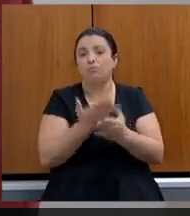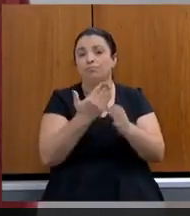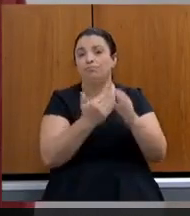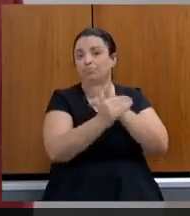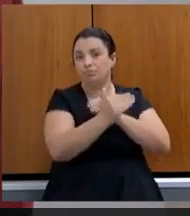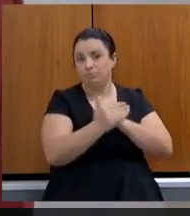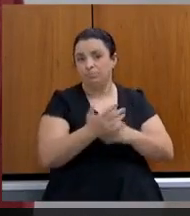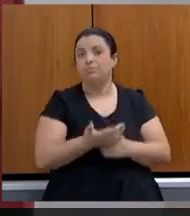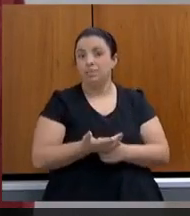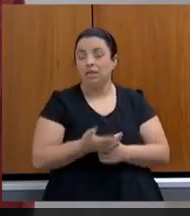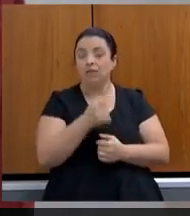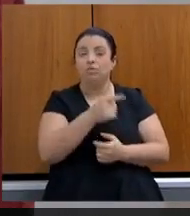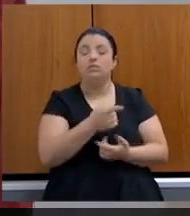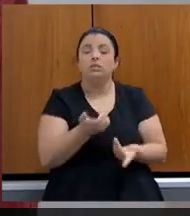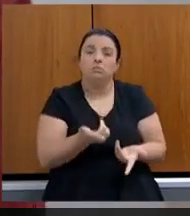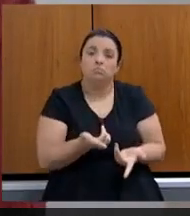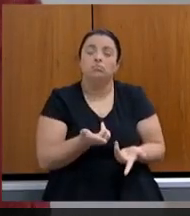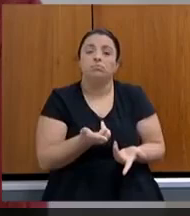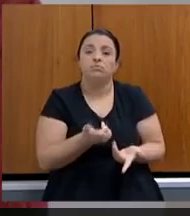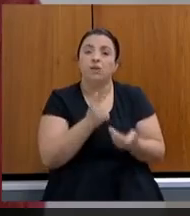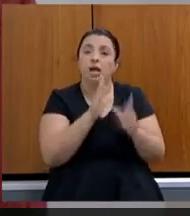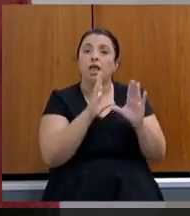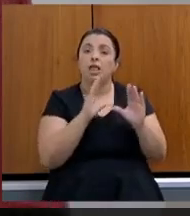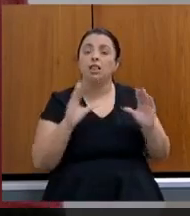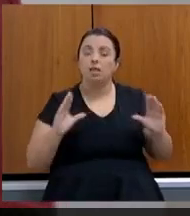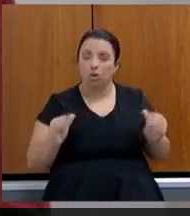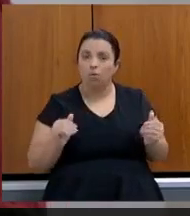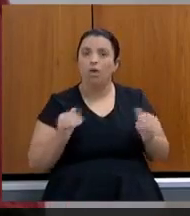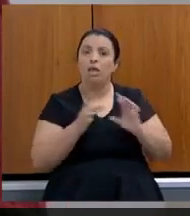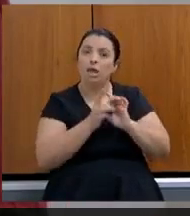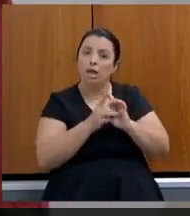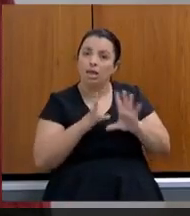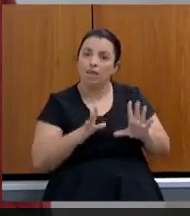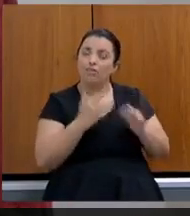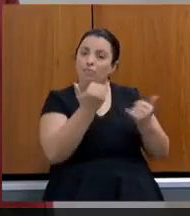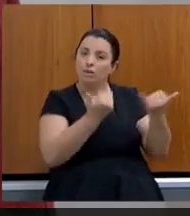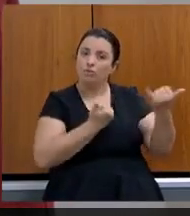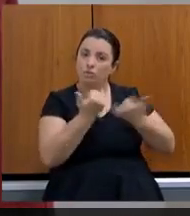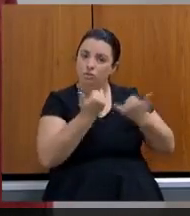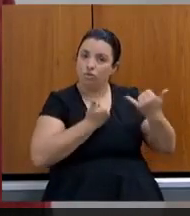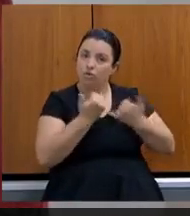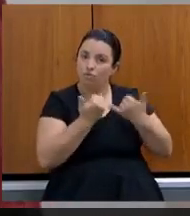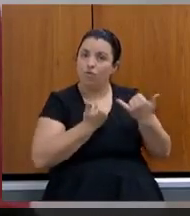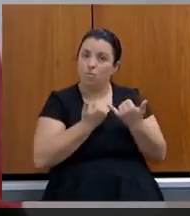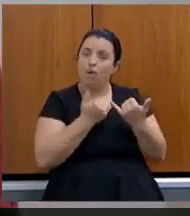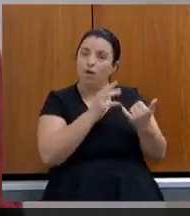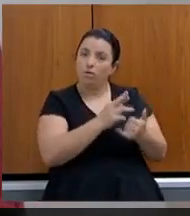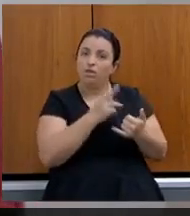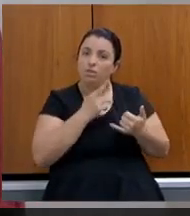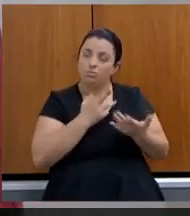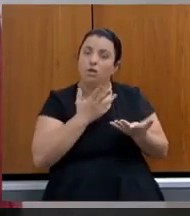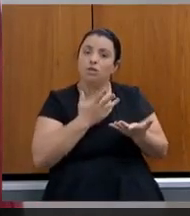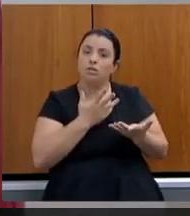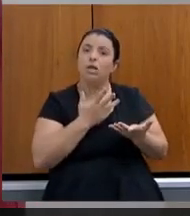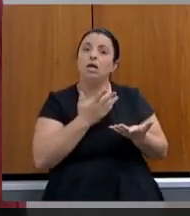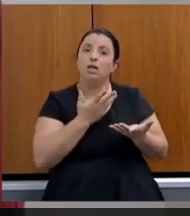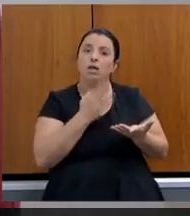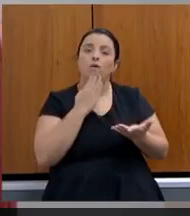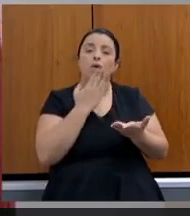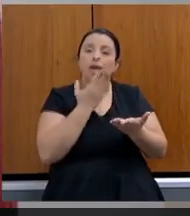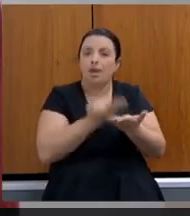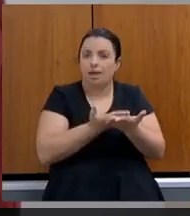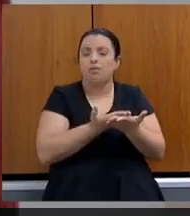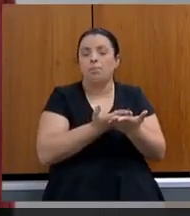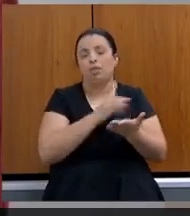é fique tranquila EA disposição para nos informar via resposta aos